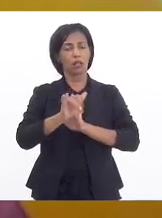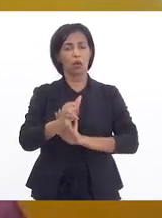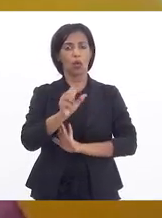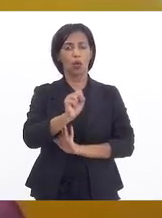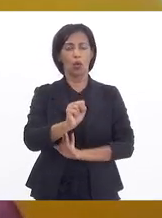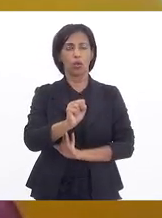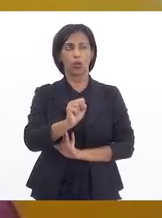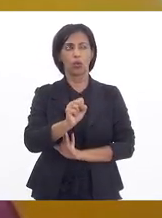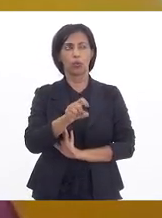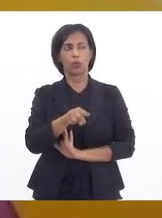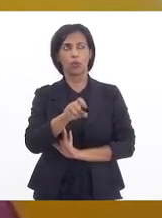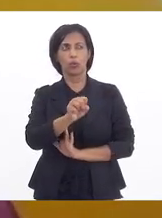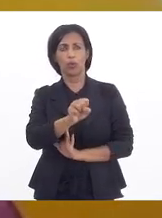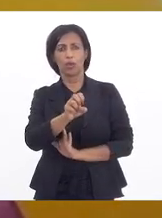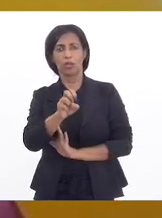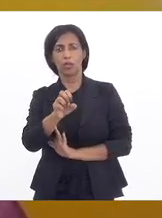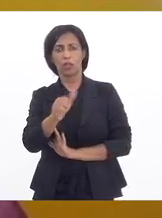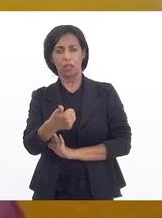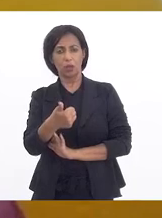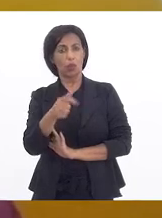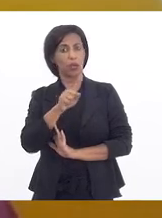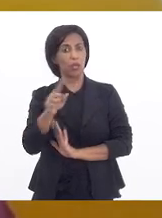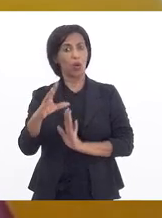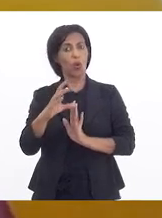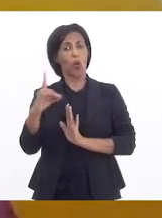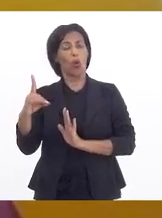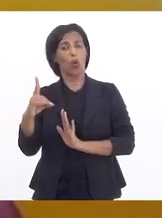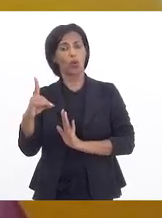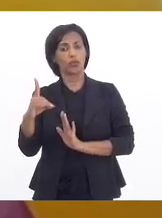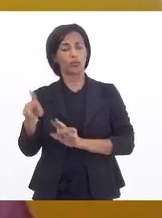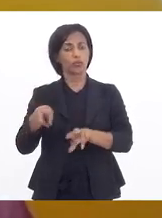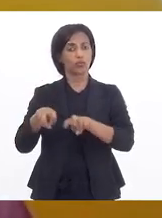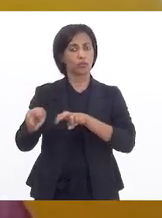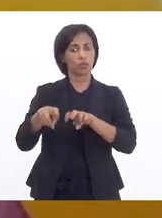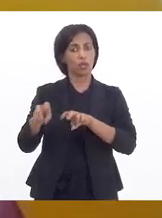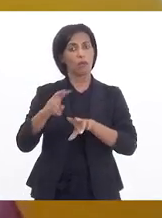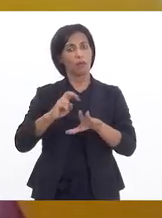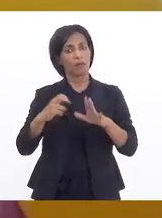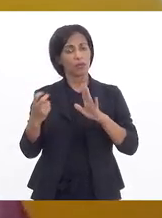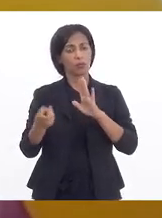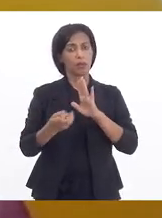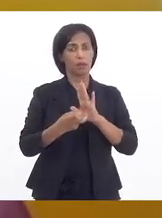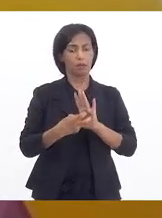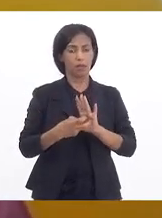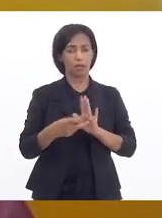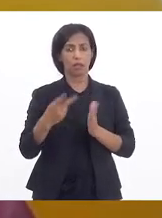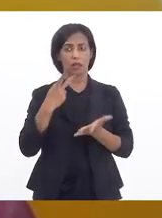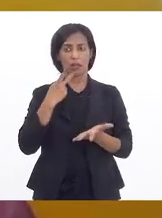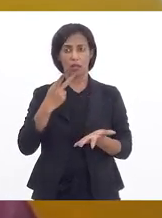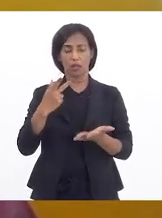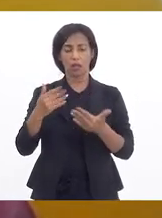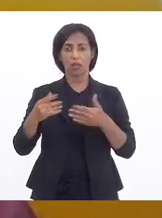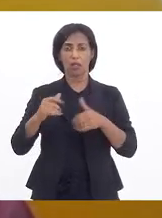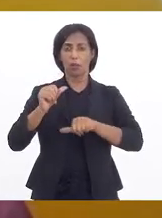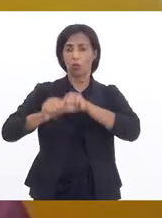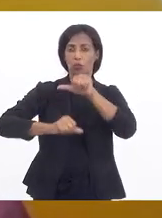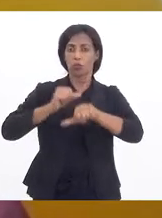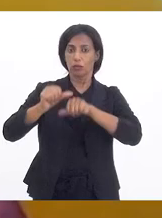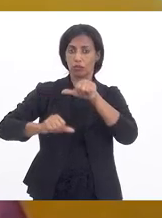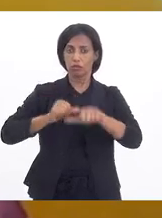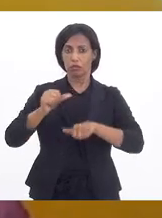8080 um não ao que disse o código de trânsito com a gente fez uma Emenda dizendo que o adiamento